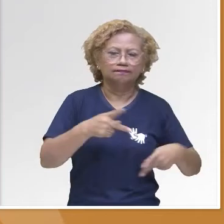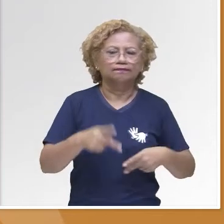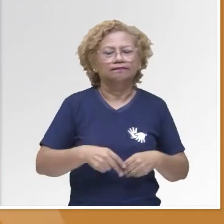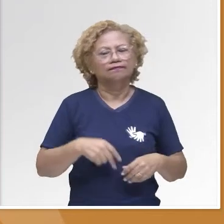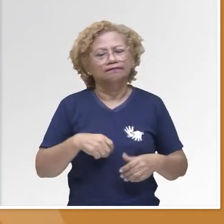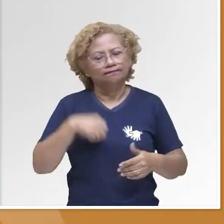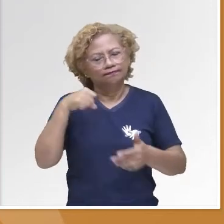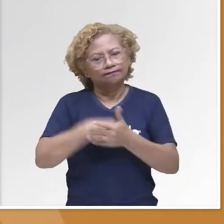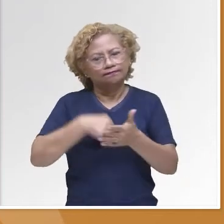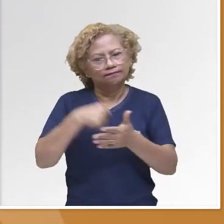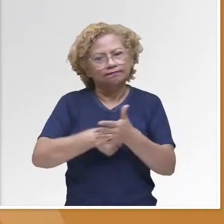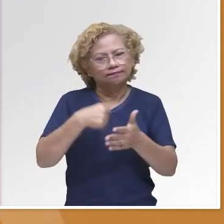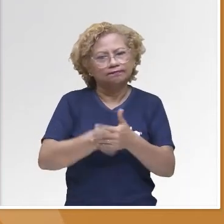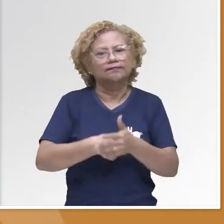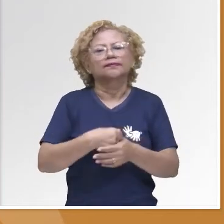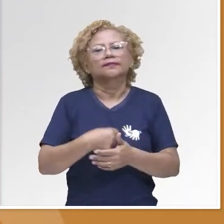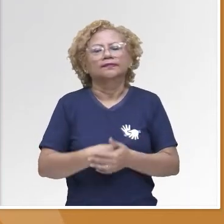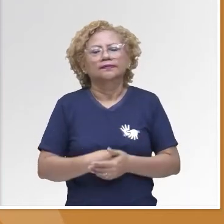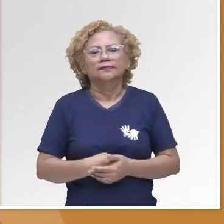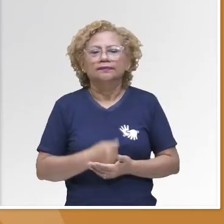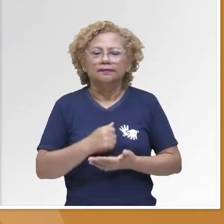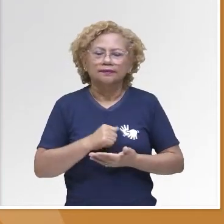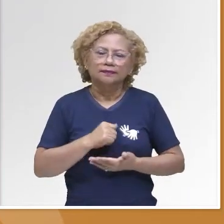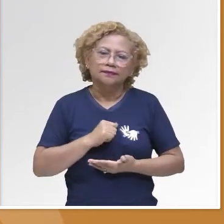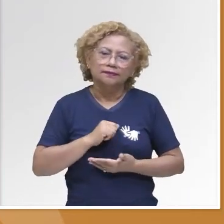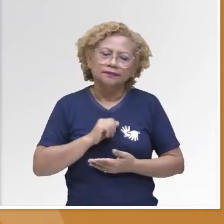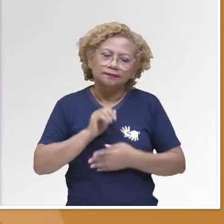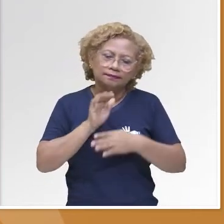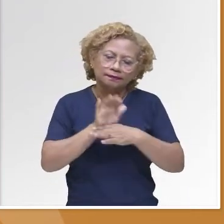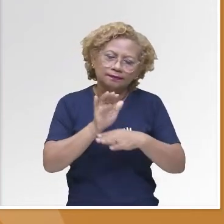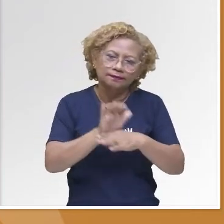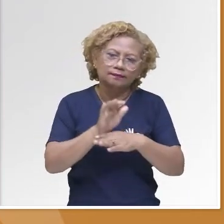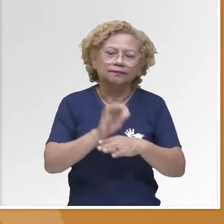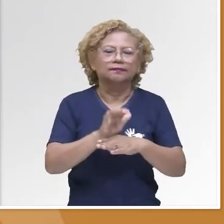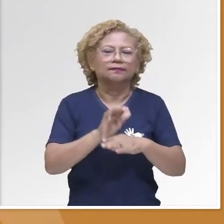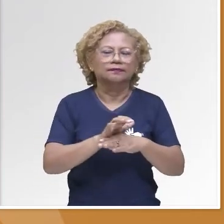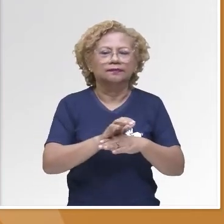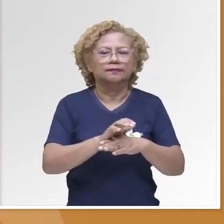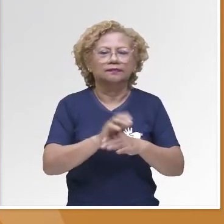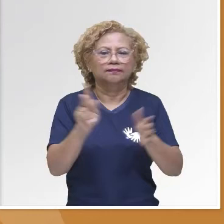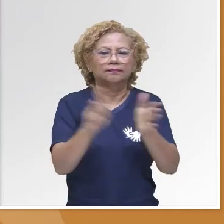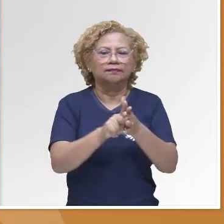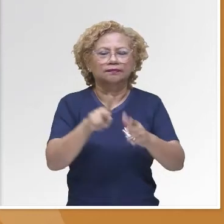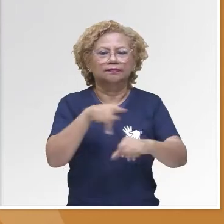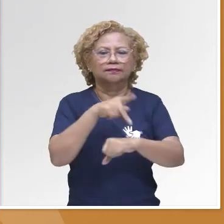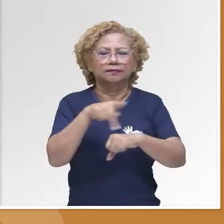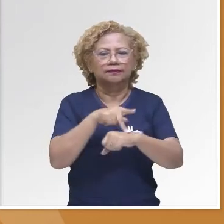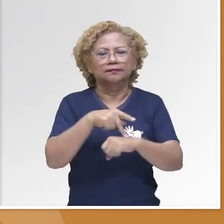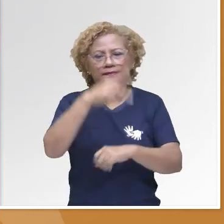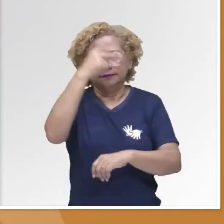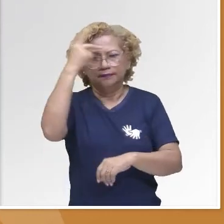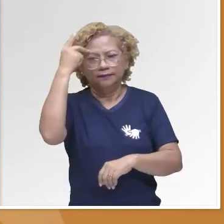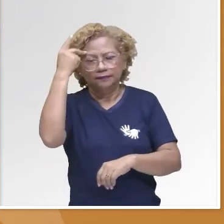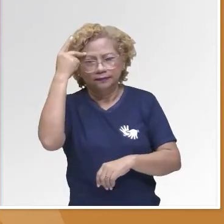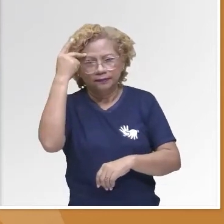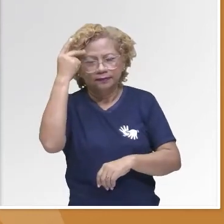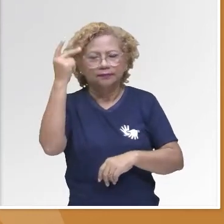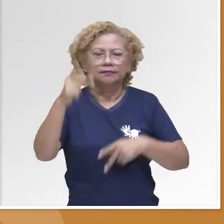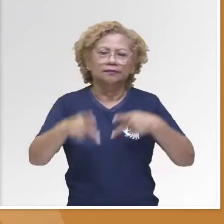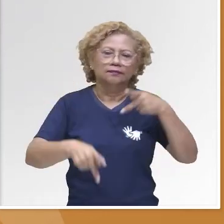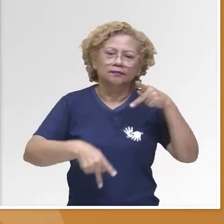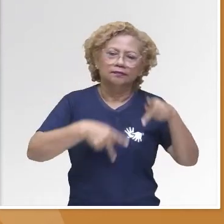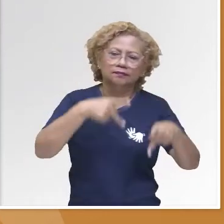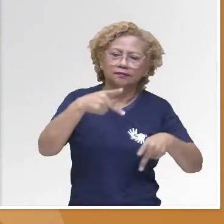de obra disciplinada e também qualificada. Então, as pessoas, né, a população,